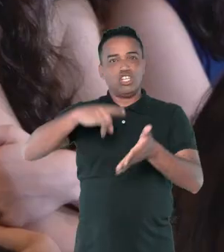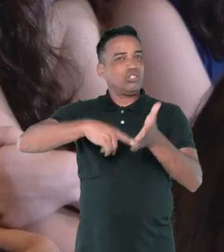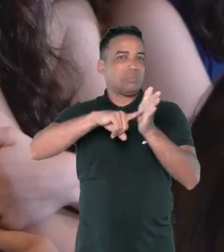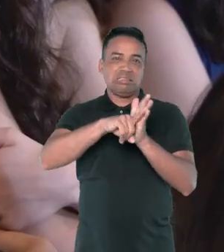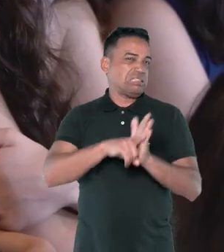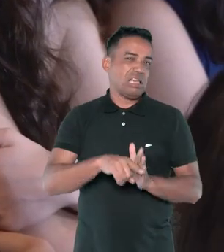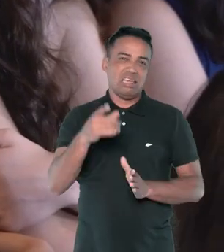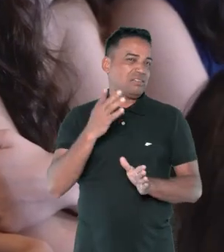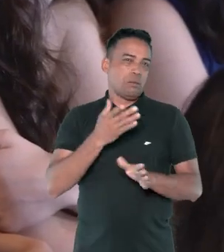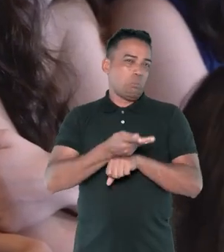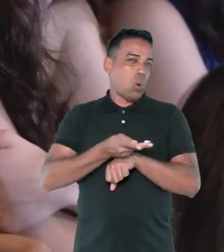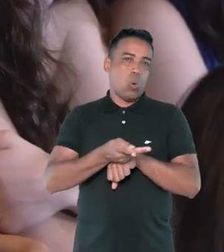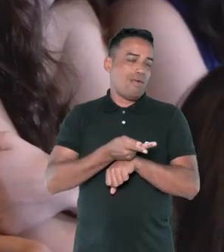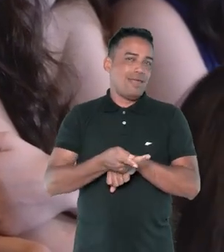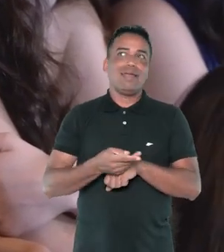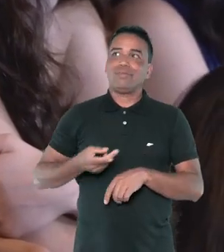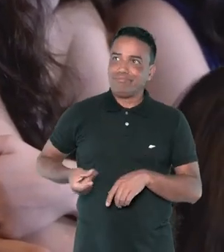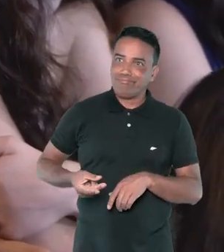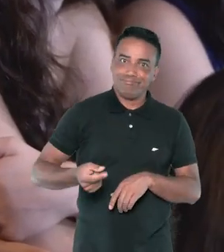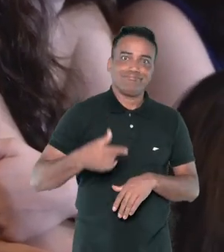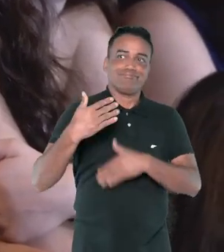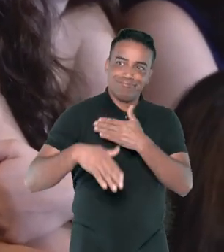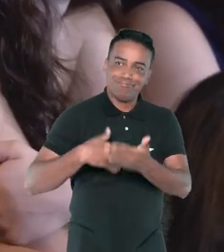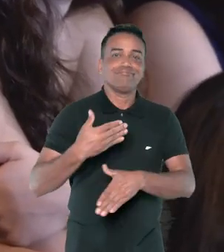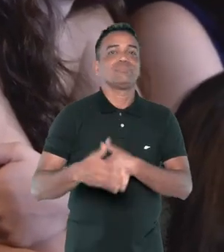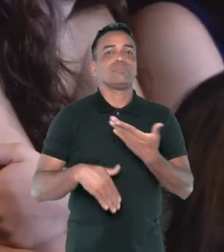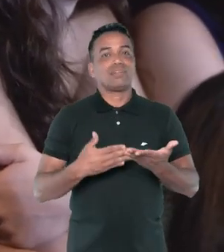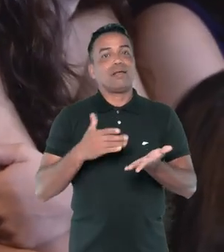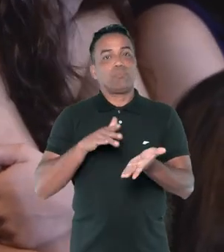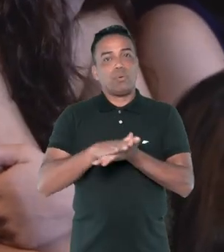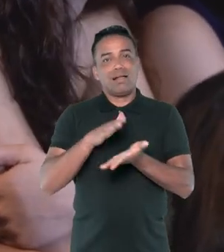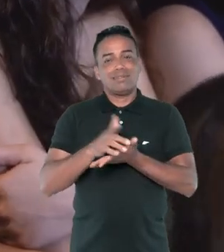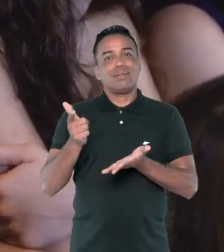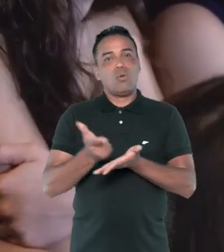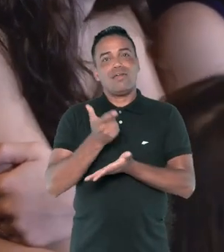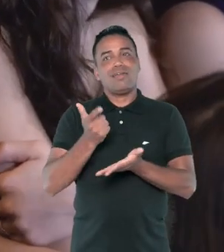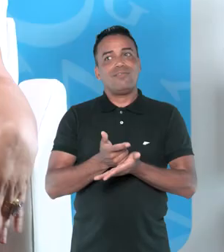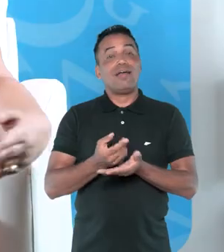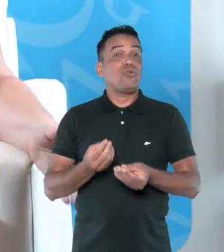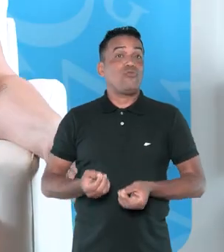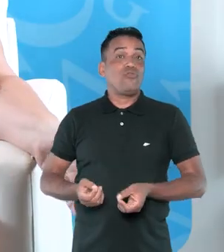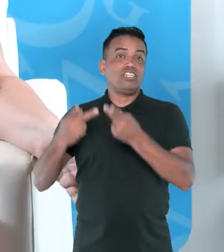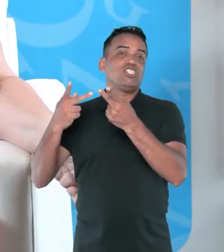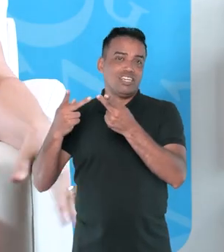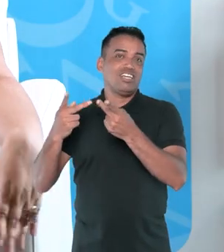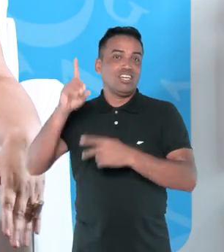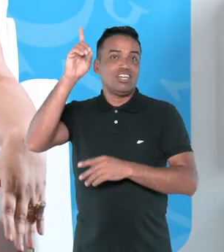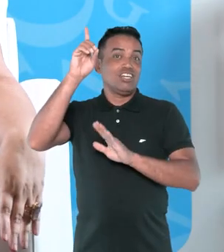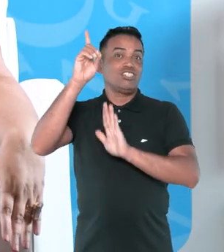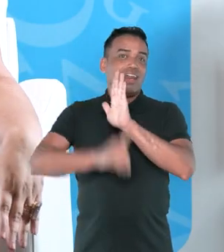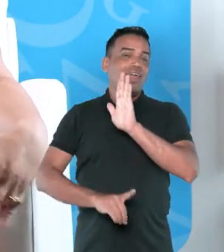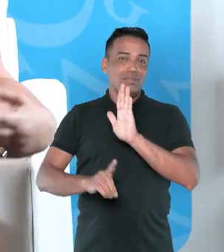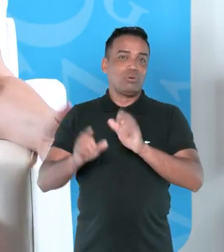aí o tempo passou, depois que o livro saiu, eu vendi os direitos para o cinema, para uma mineira, para a Jane